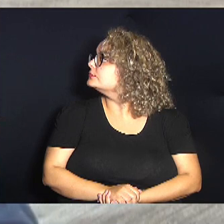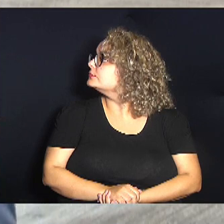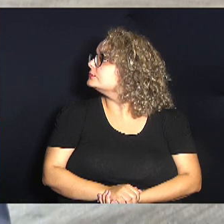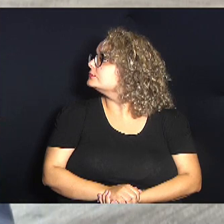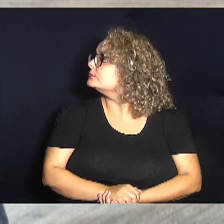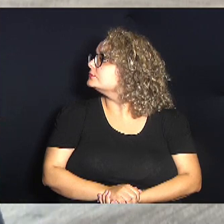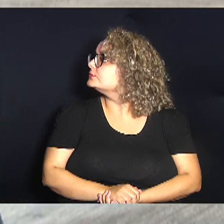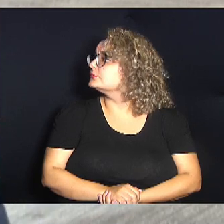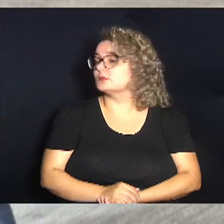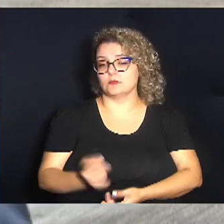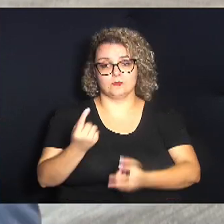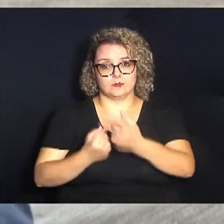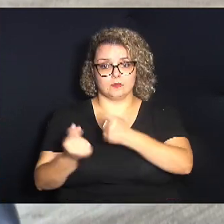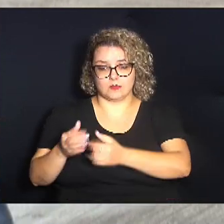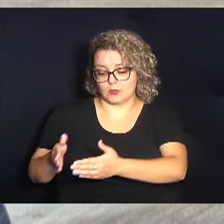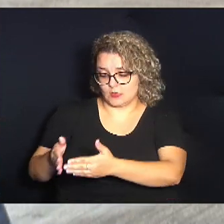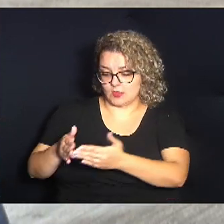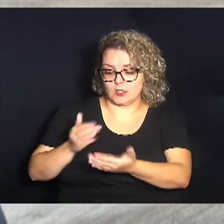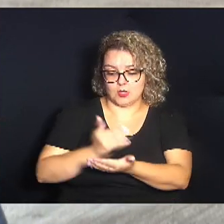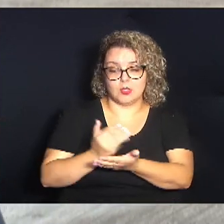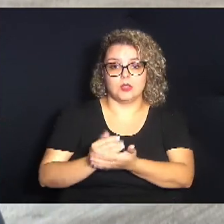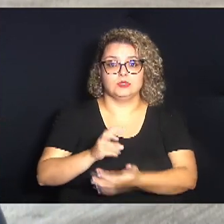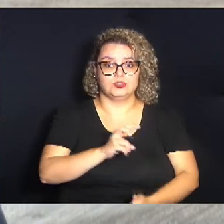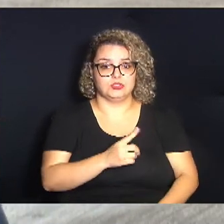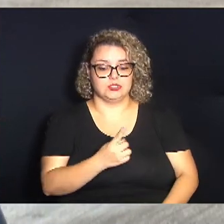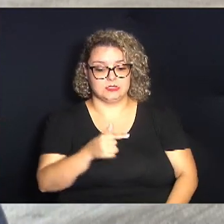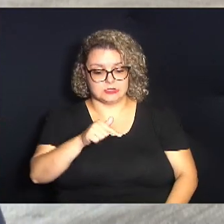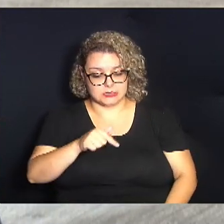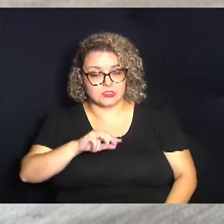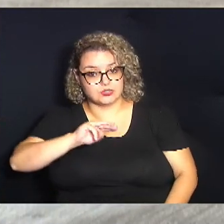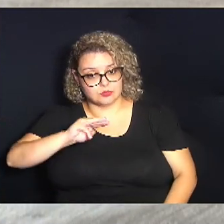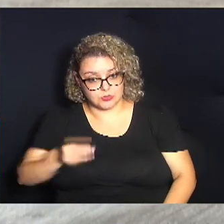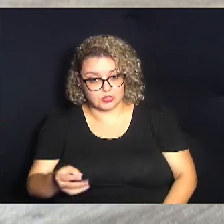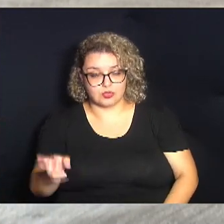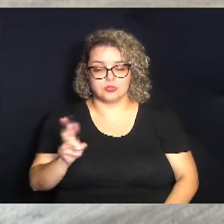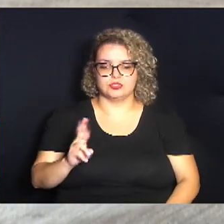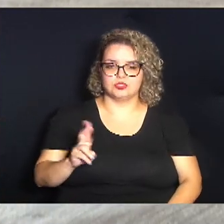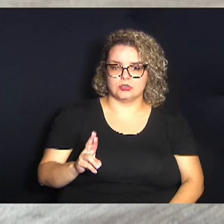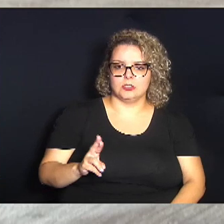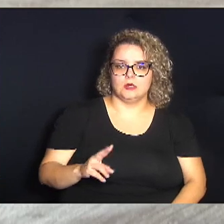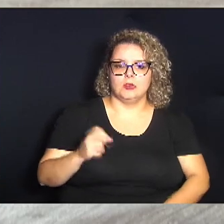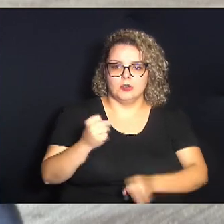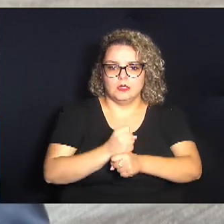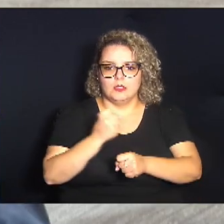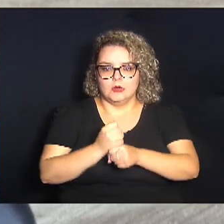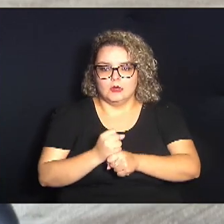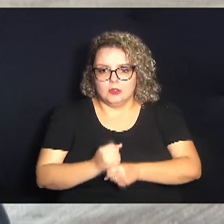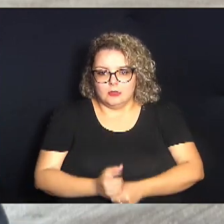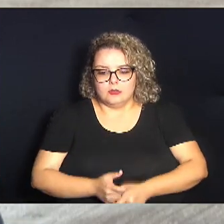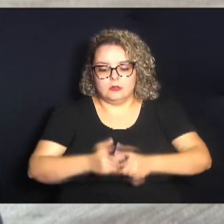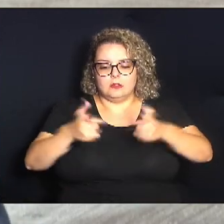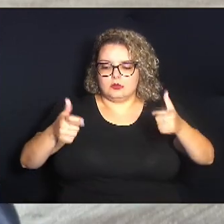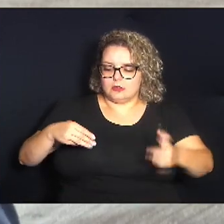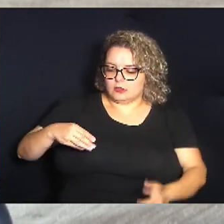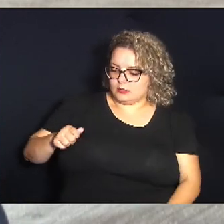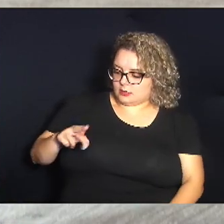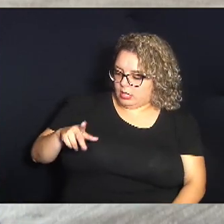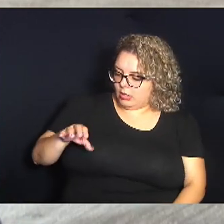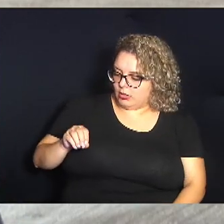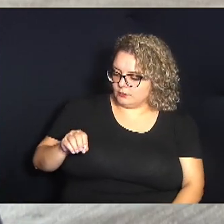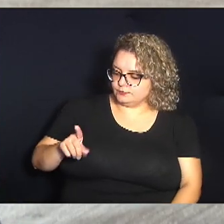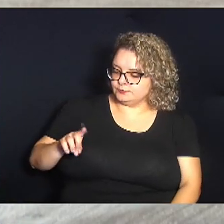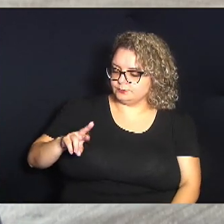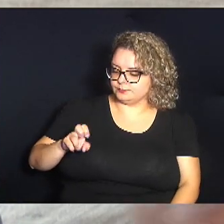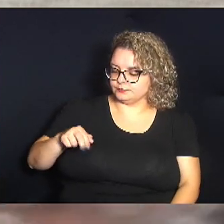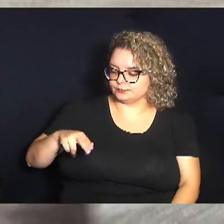Esse aporte financeiro de 517 milhões de reais é para obras de macro drenagem e também